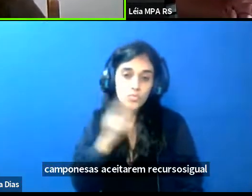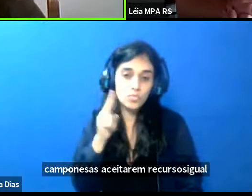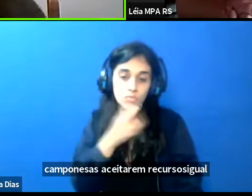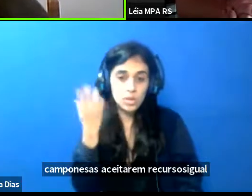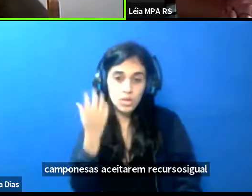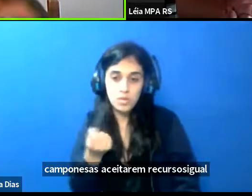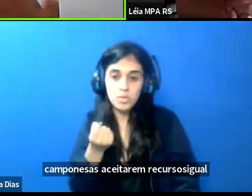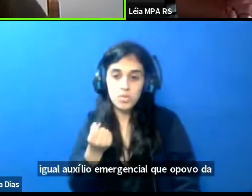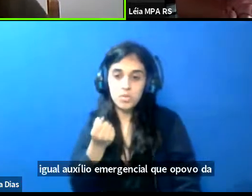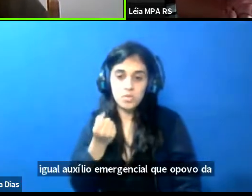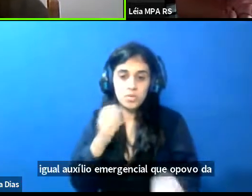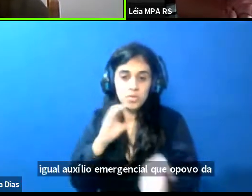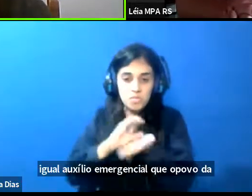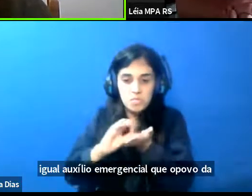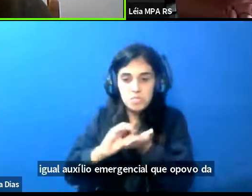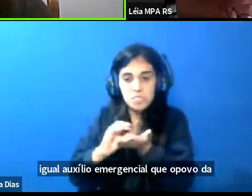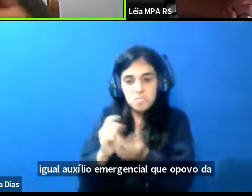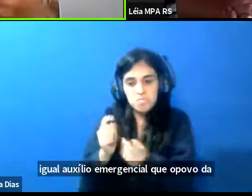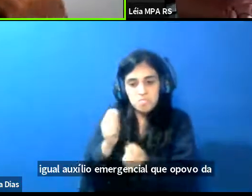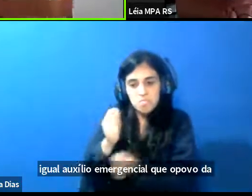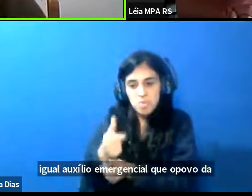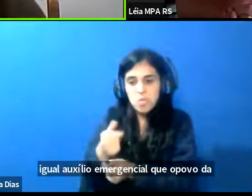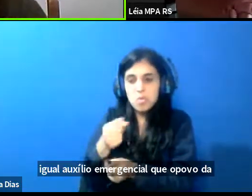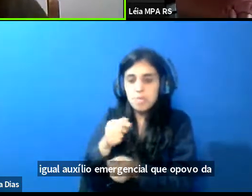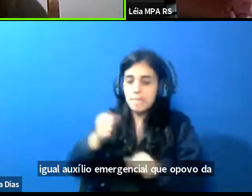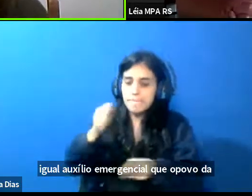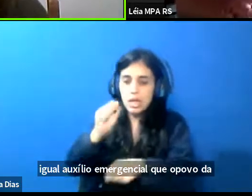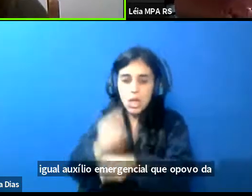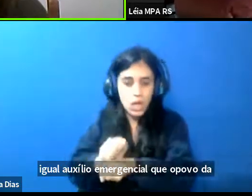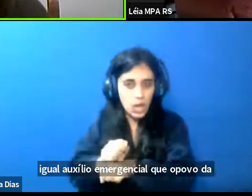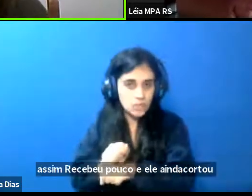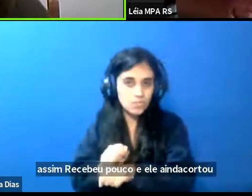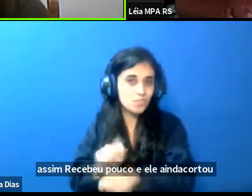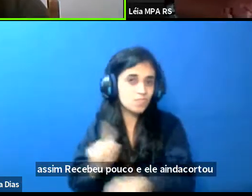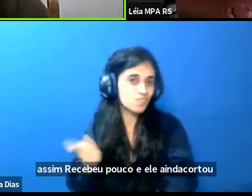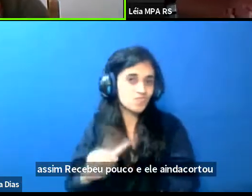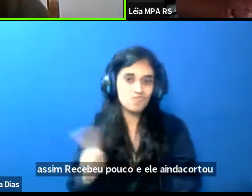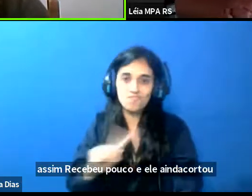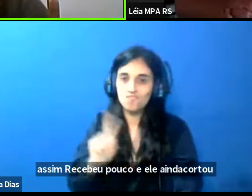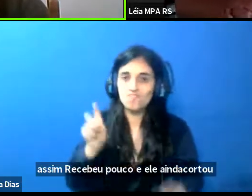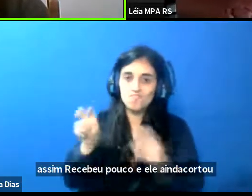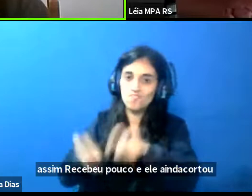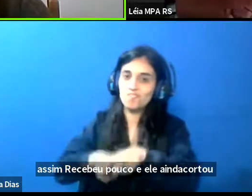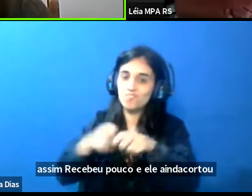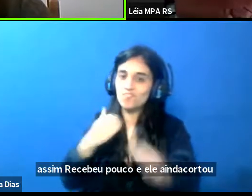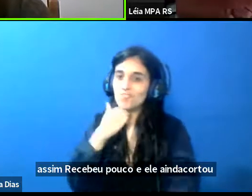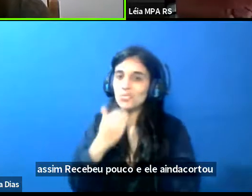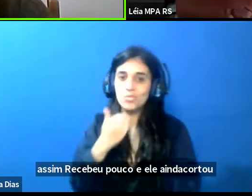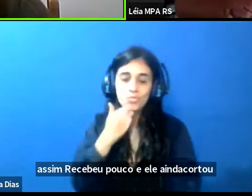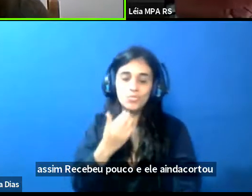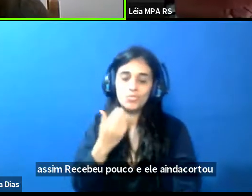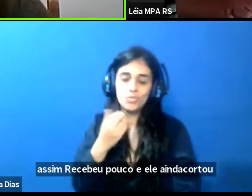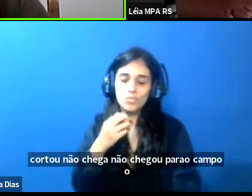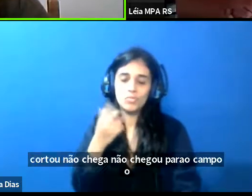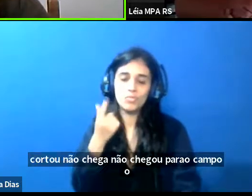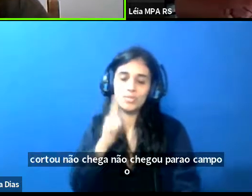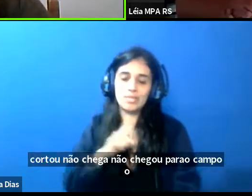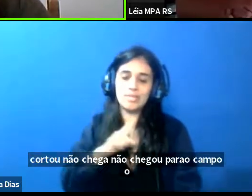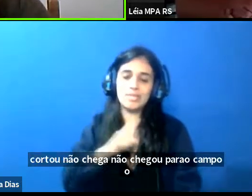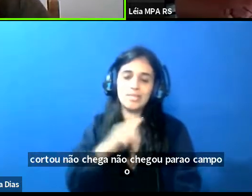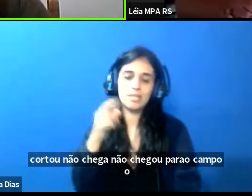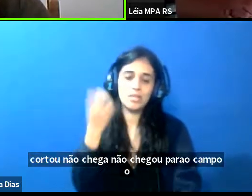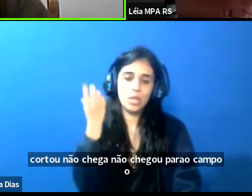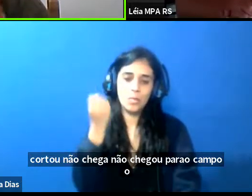assim recebeu pouco, e ele ainda cortou, não chegou para o campo o auxílio emergencial. Então, o